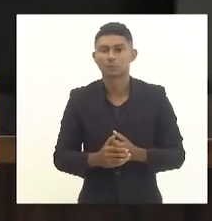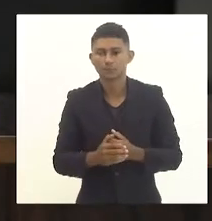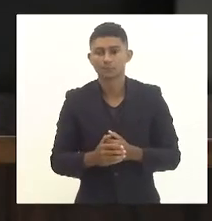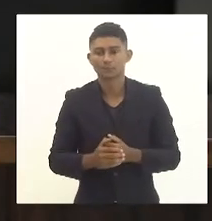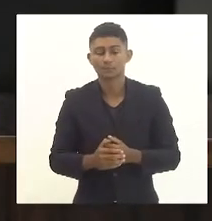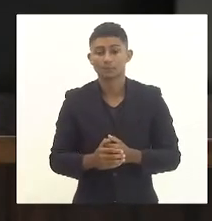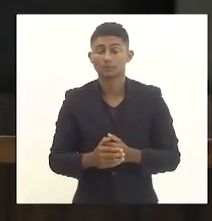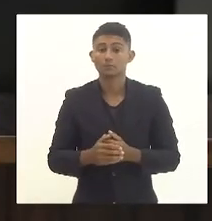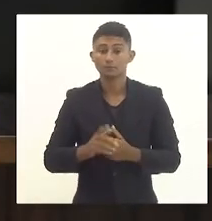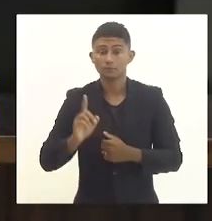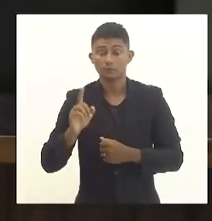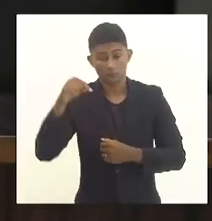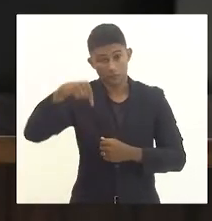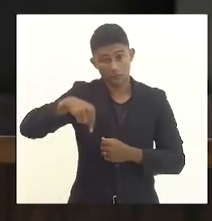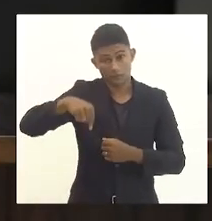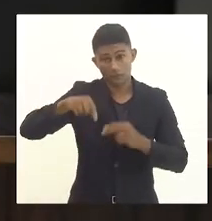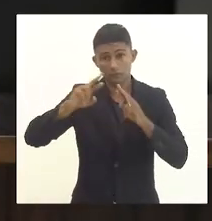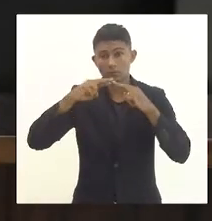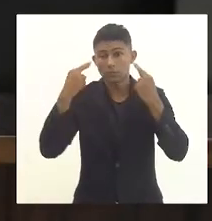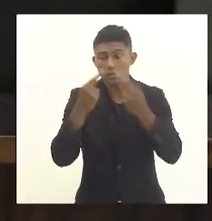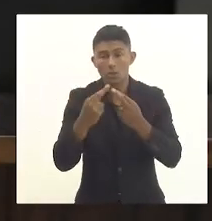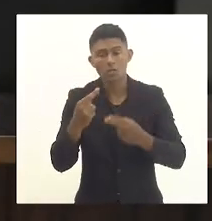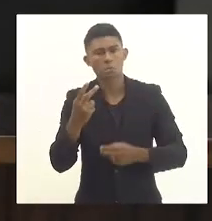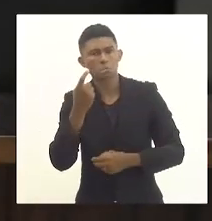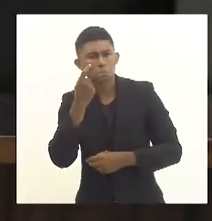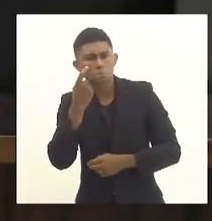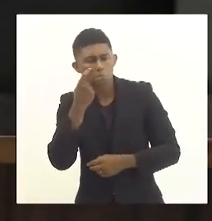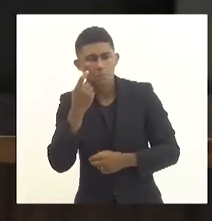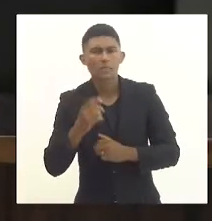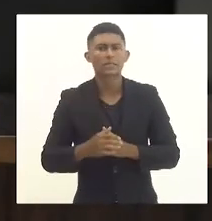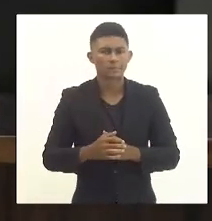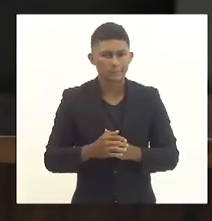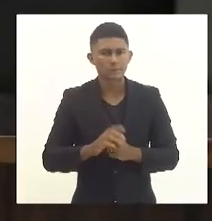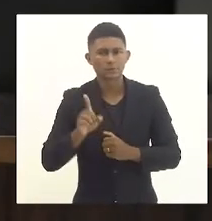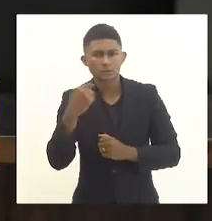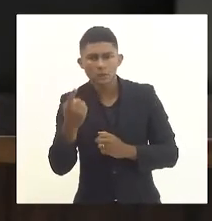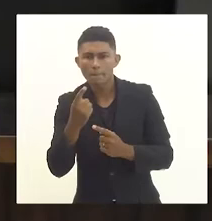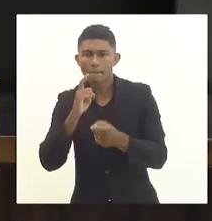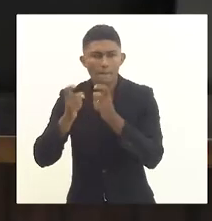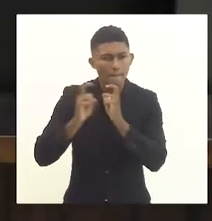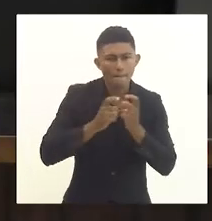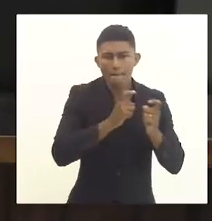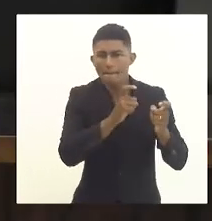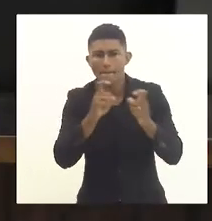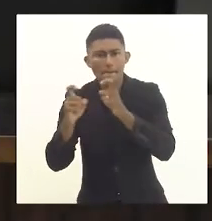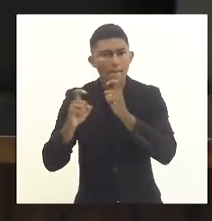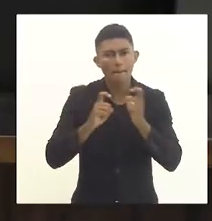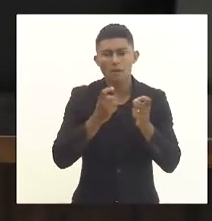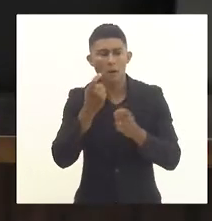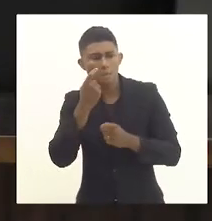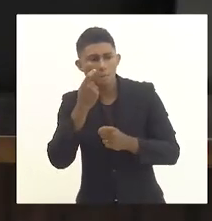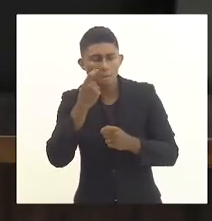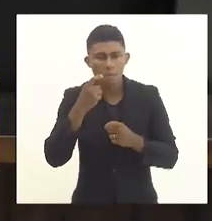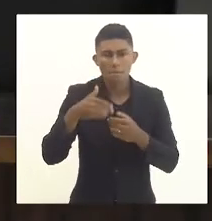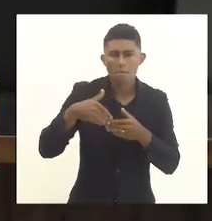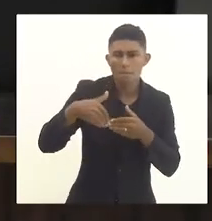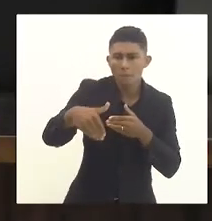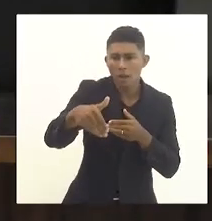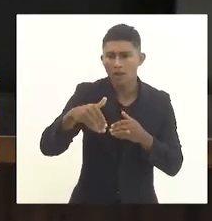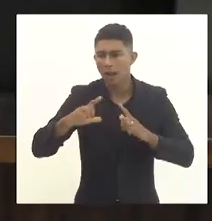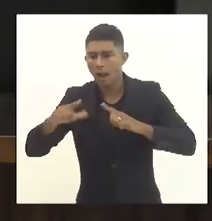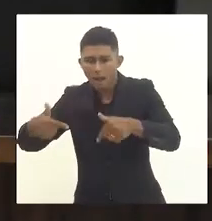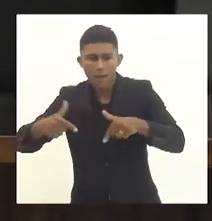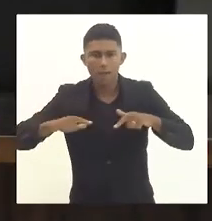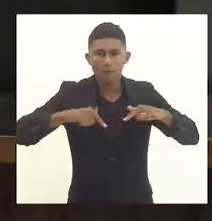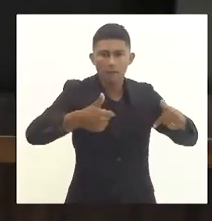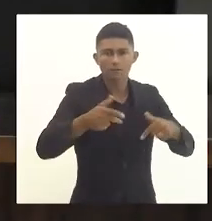possamos, durante esse encontro, buscar o melhor caminho para que a gente possa trazer o